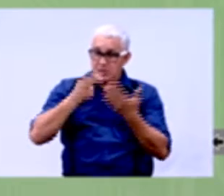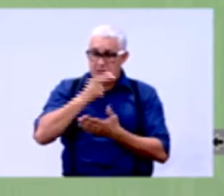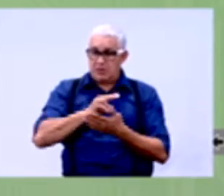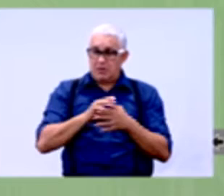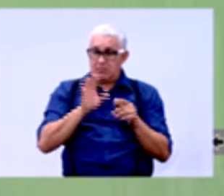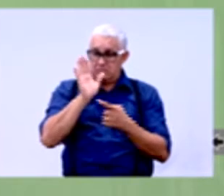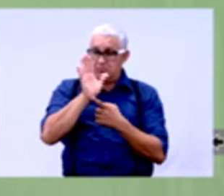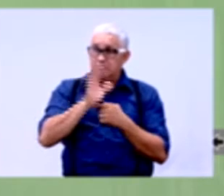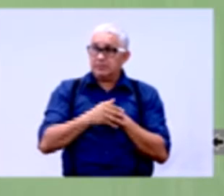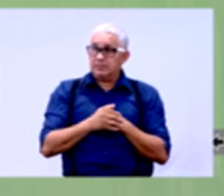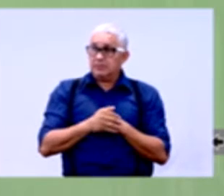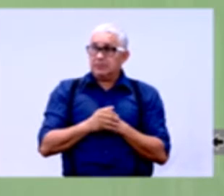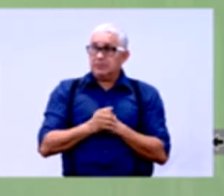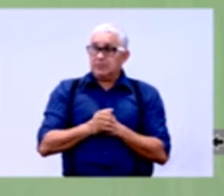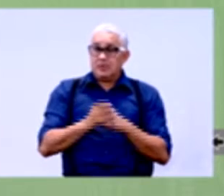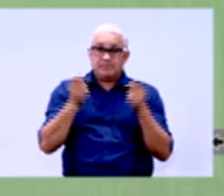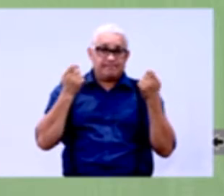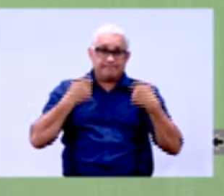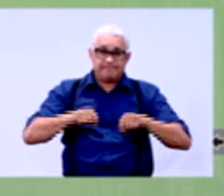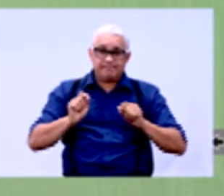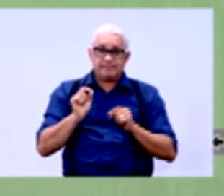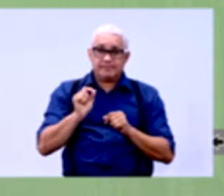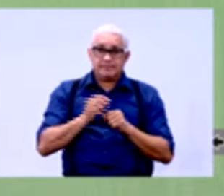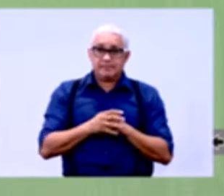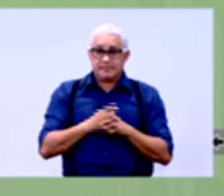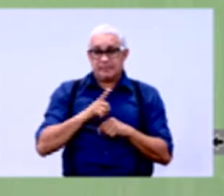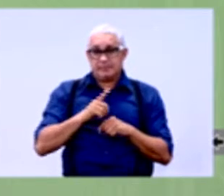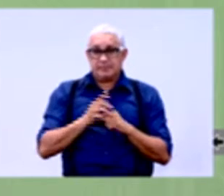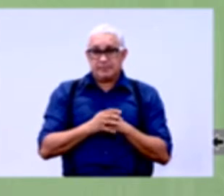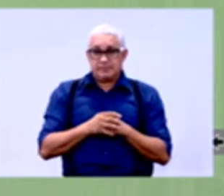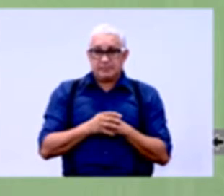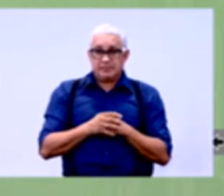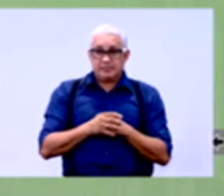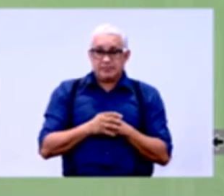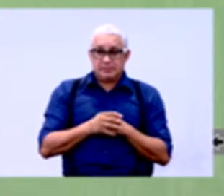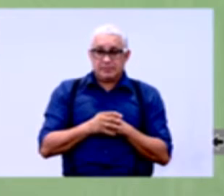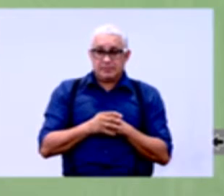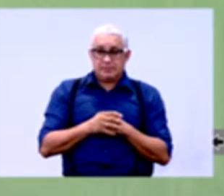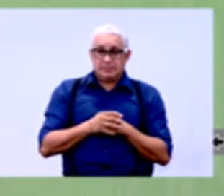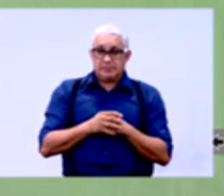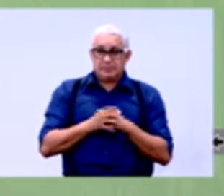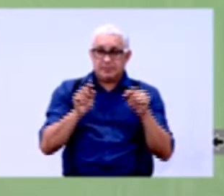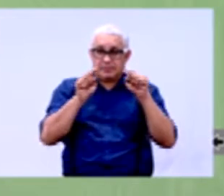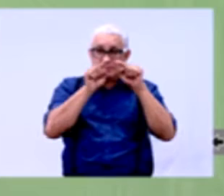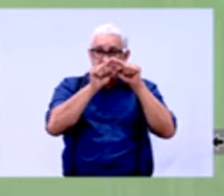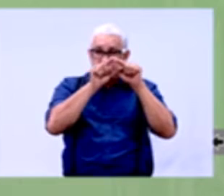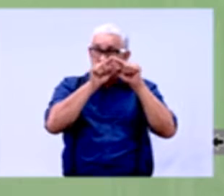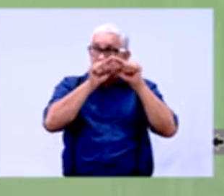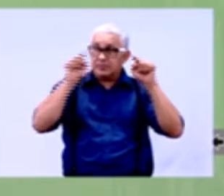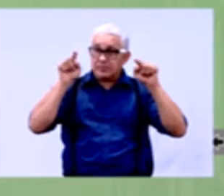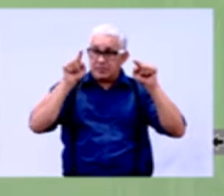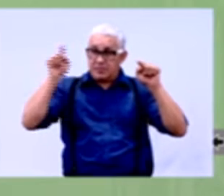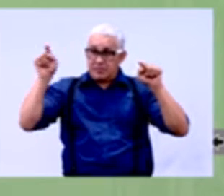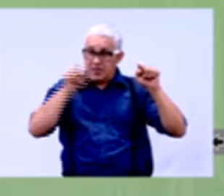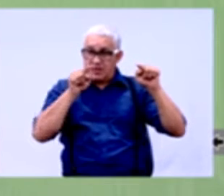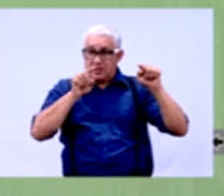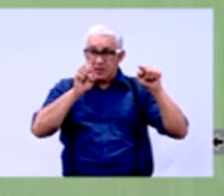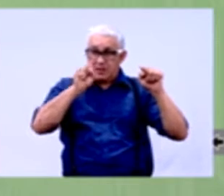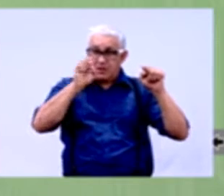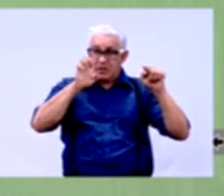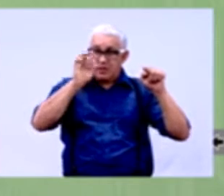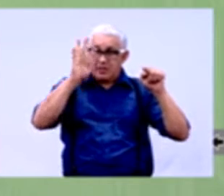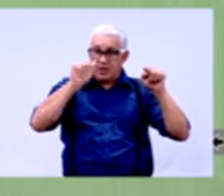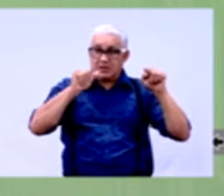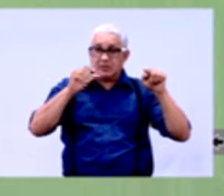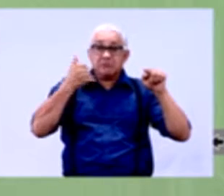funcionando, eu não preciso ter uma seta de retorno. certo? Aqui ela já está me